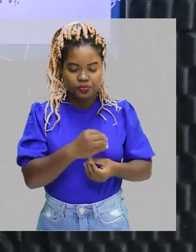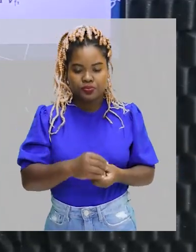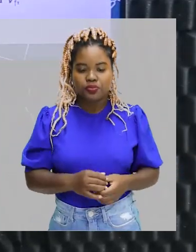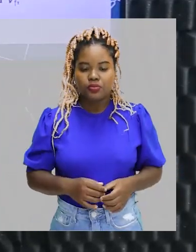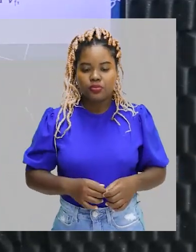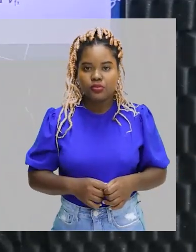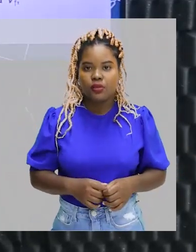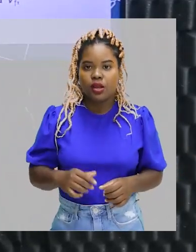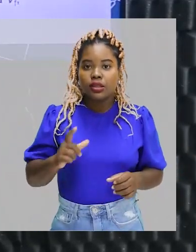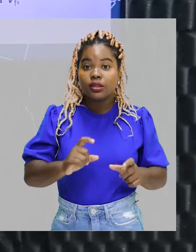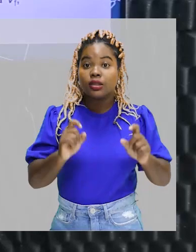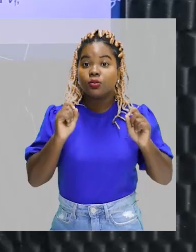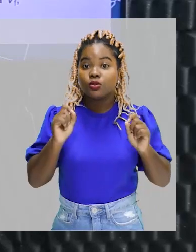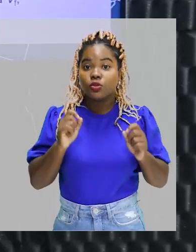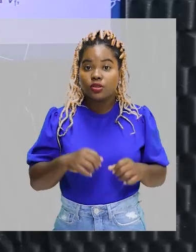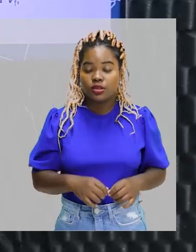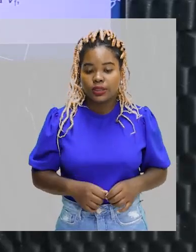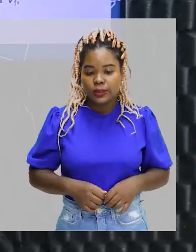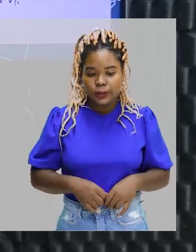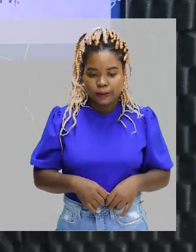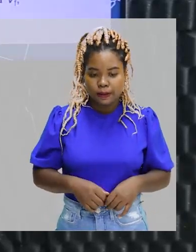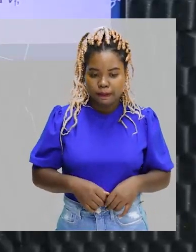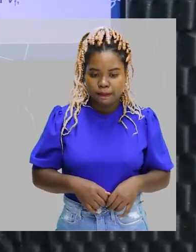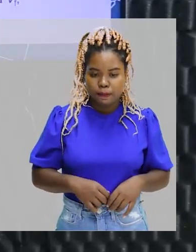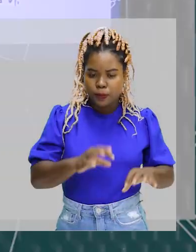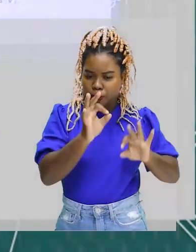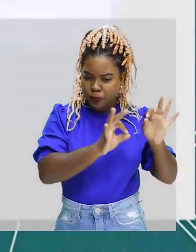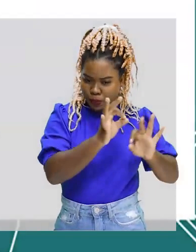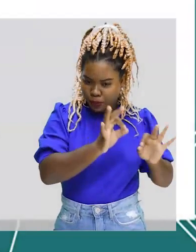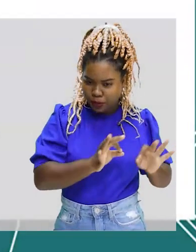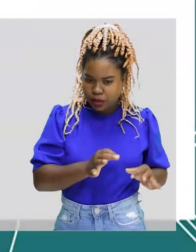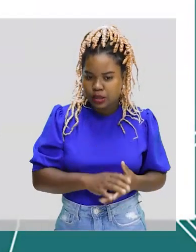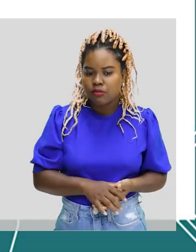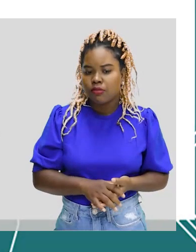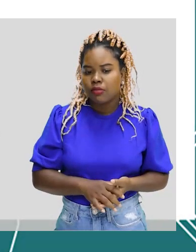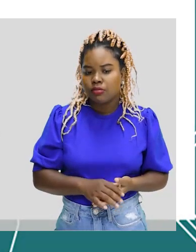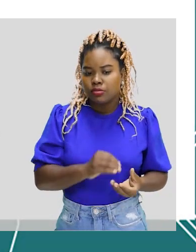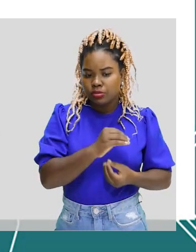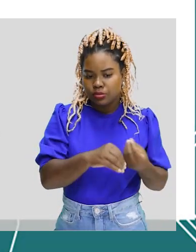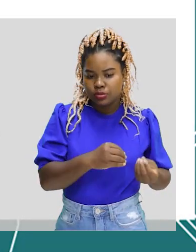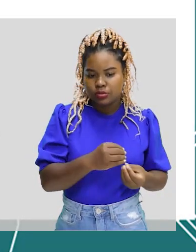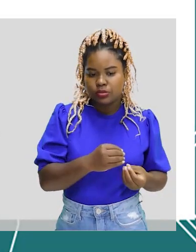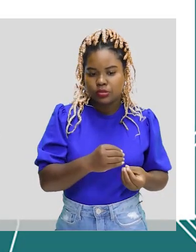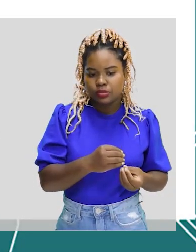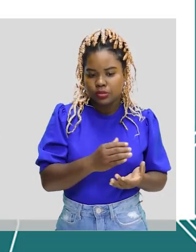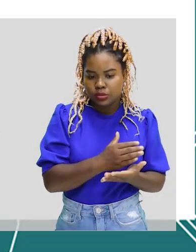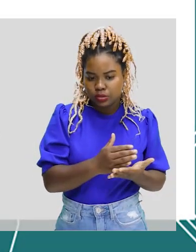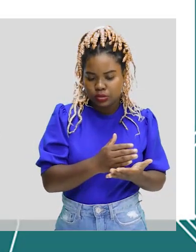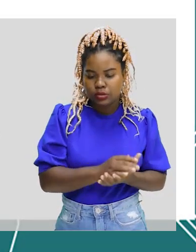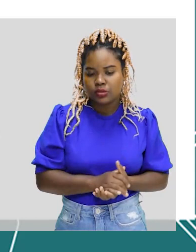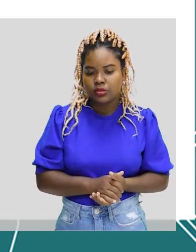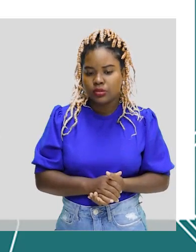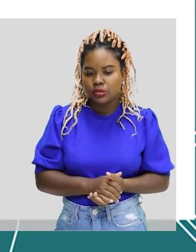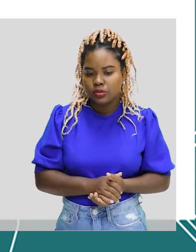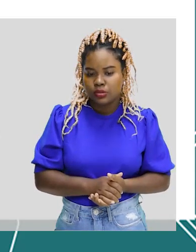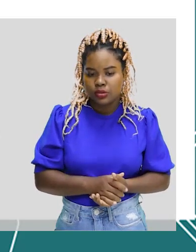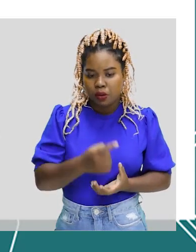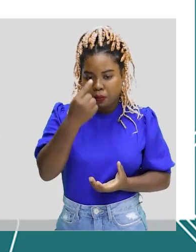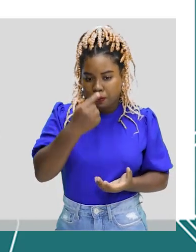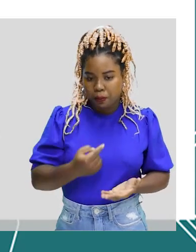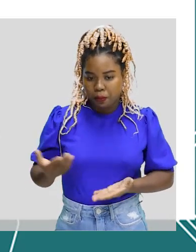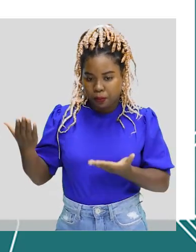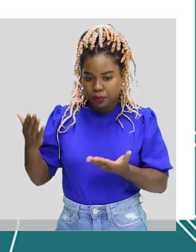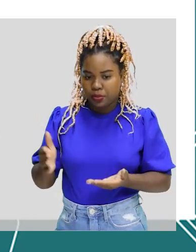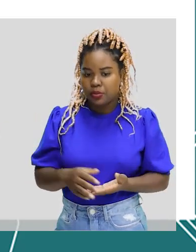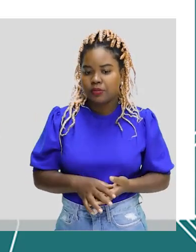certo? Então, nós temos aqui um esquema, nós temos uma solução inicial. Essa solução inicial, então ela tem